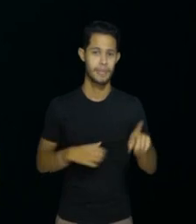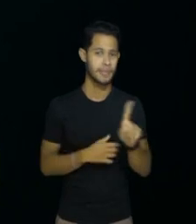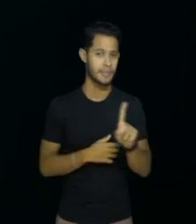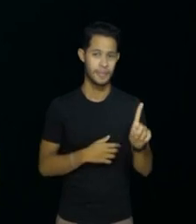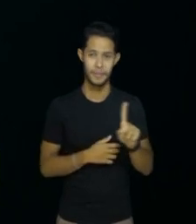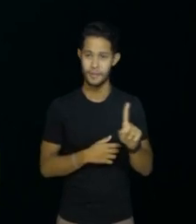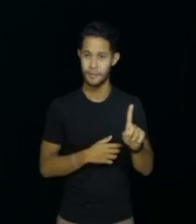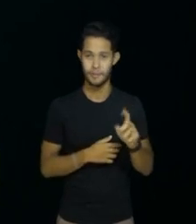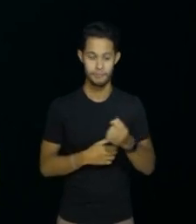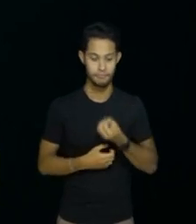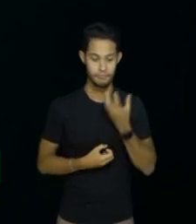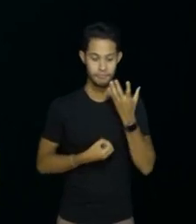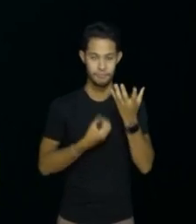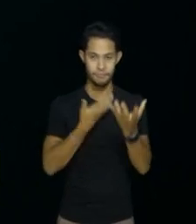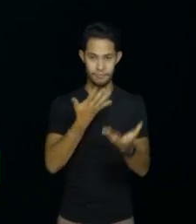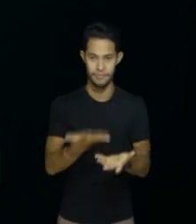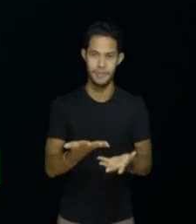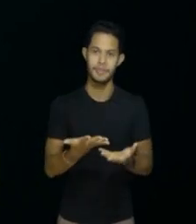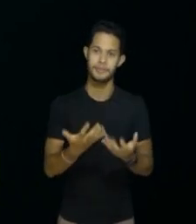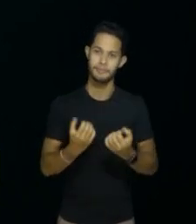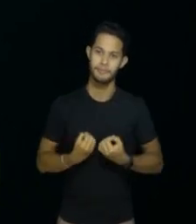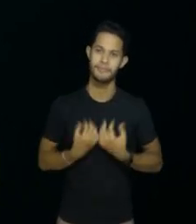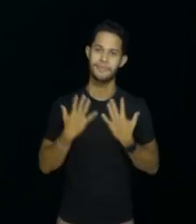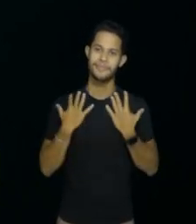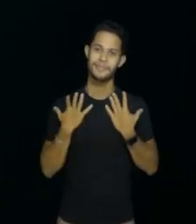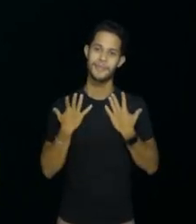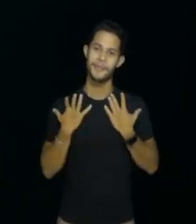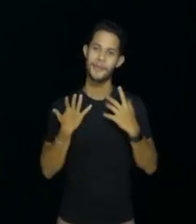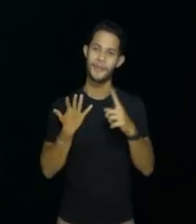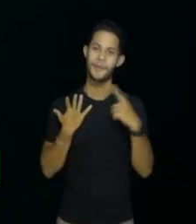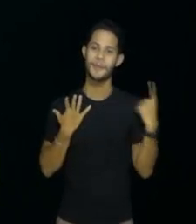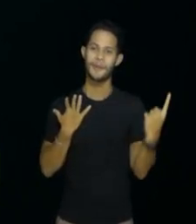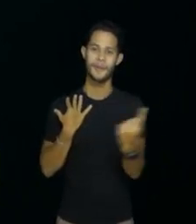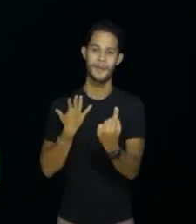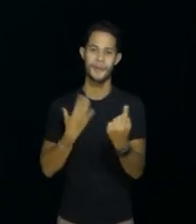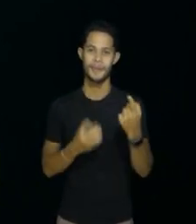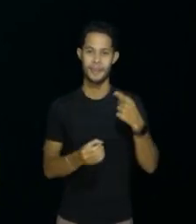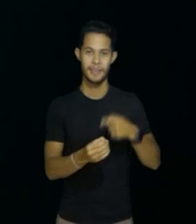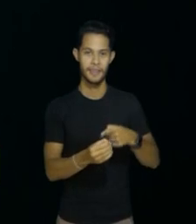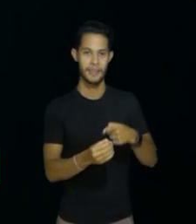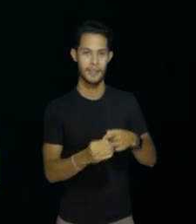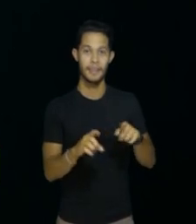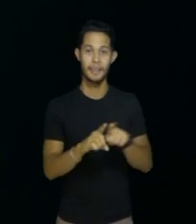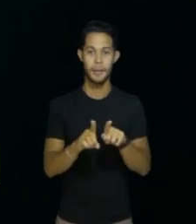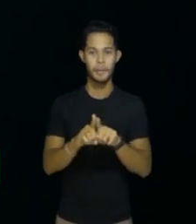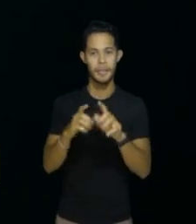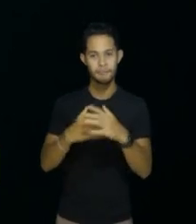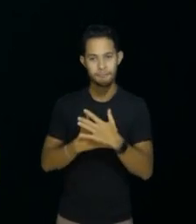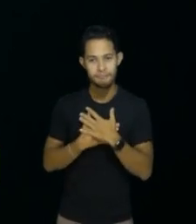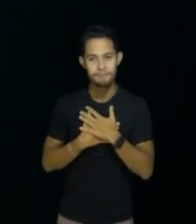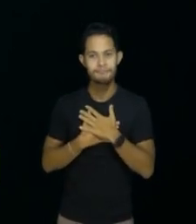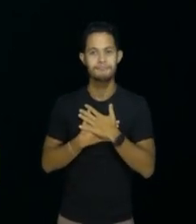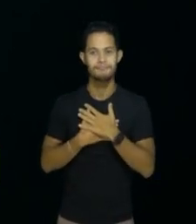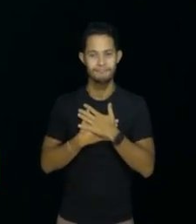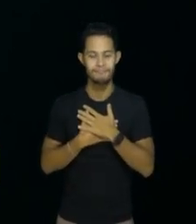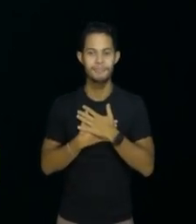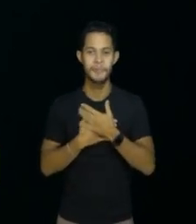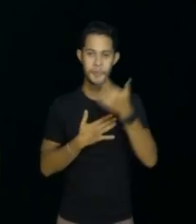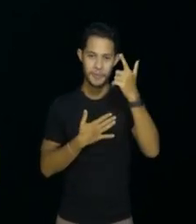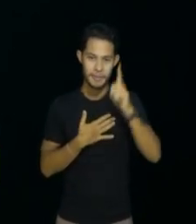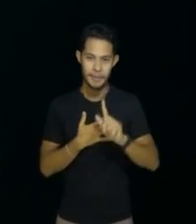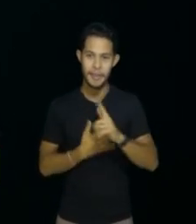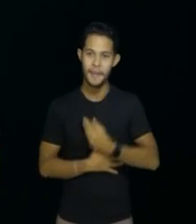tenho um profundo orgulho da nossa cidade e o quanto me orgulha ter edificado toda a minha